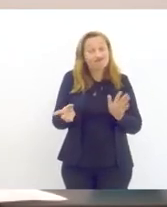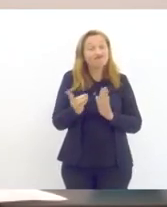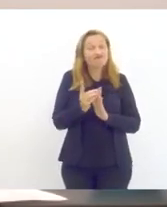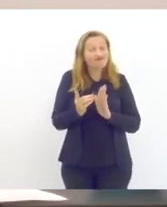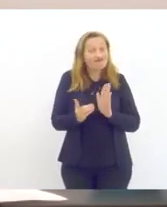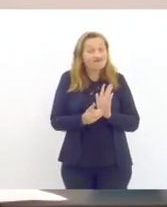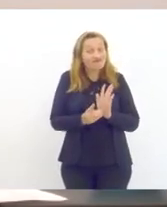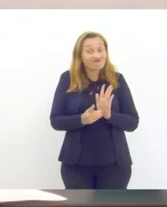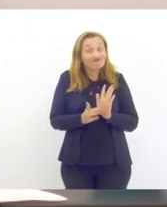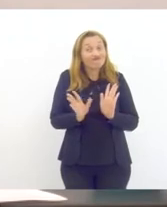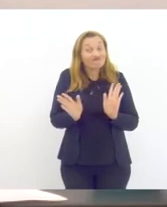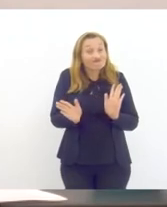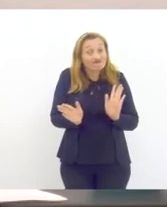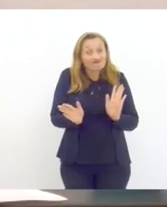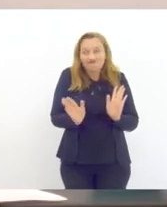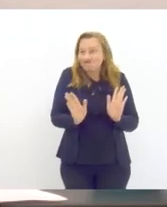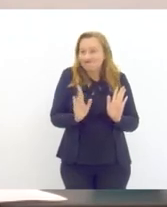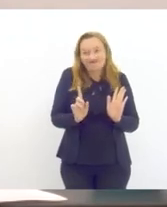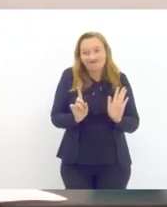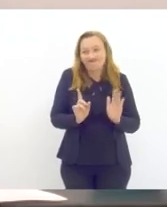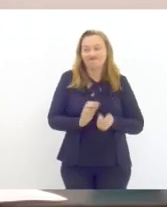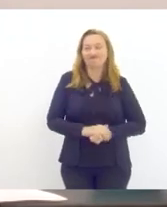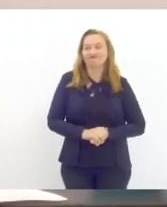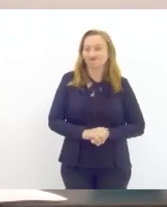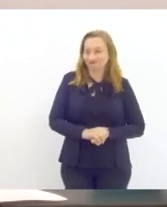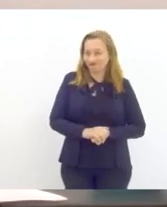decreto, não.